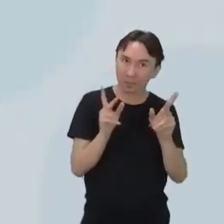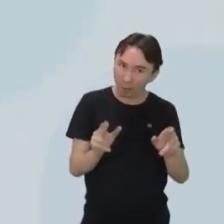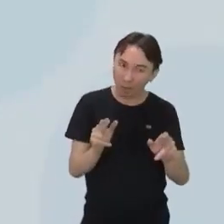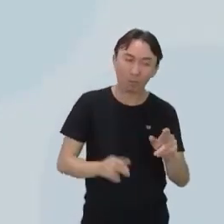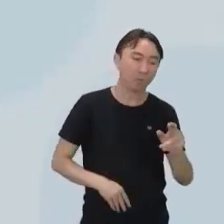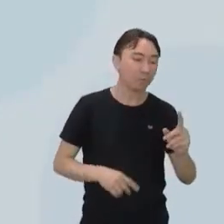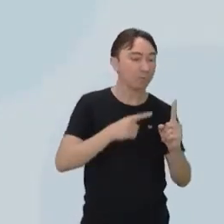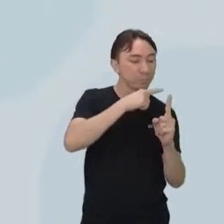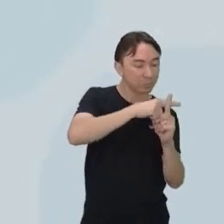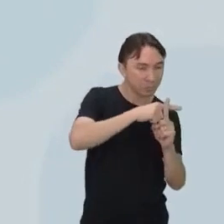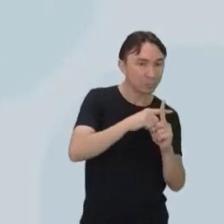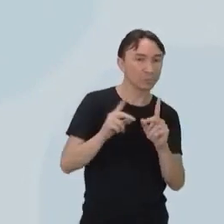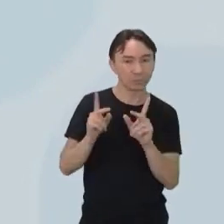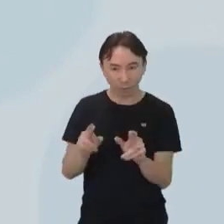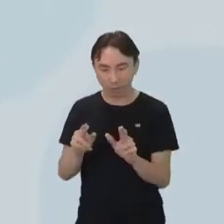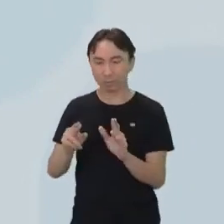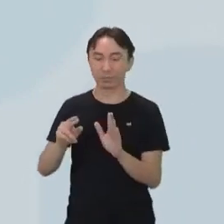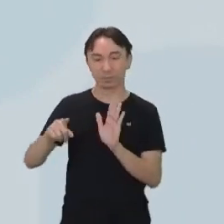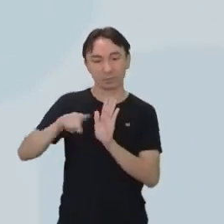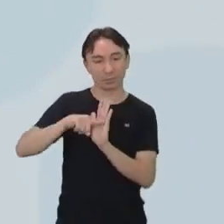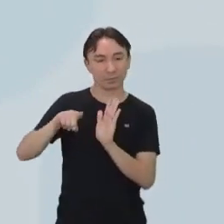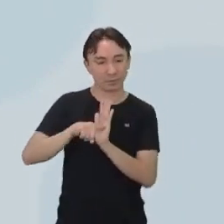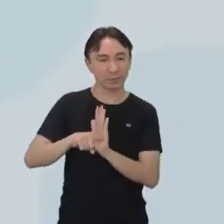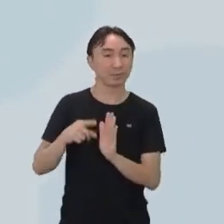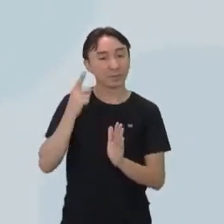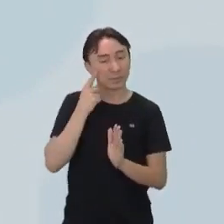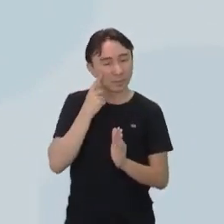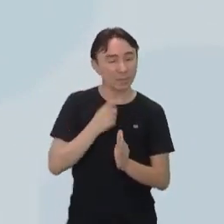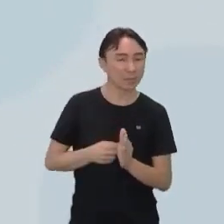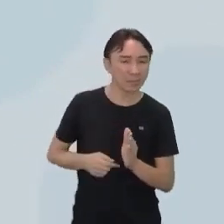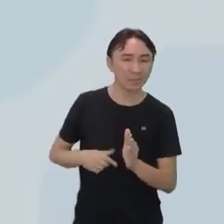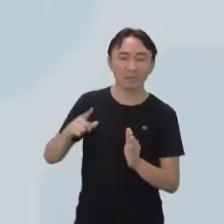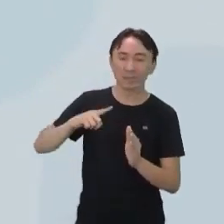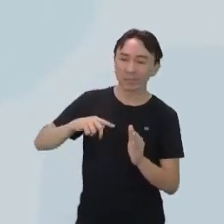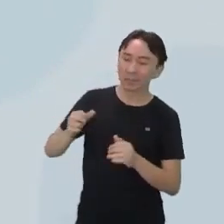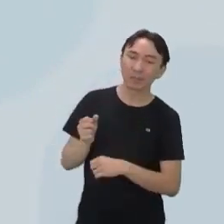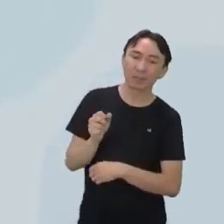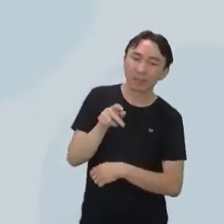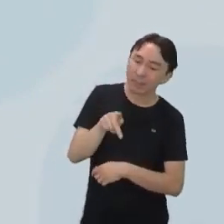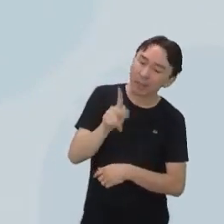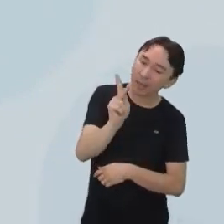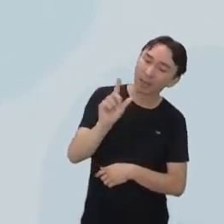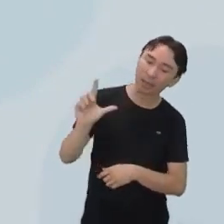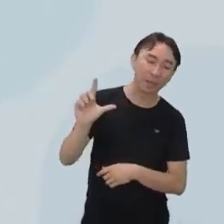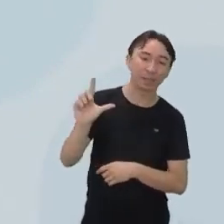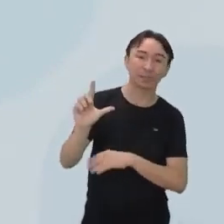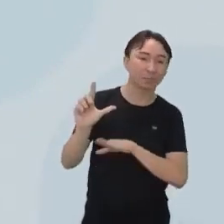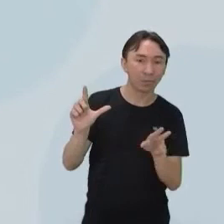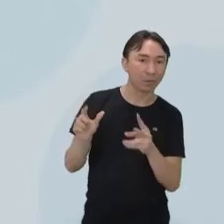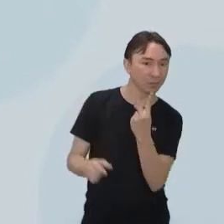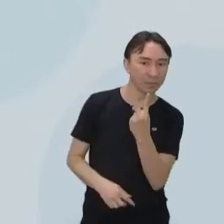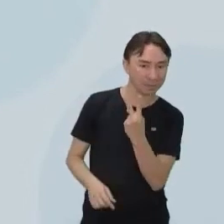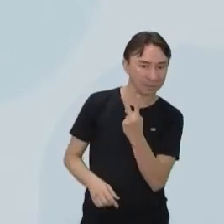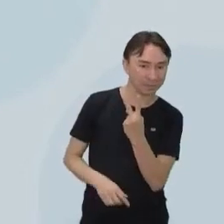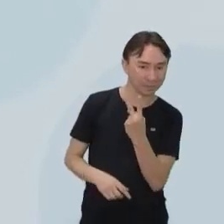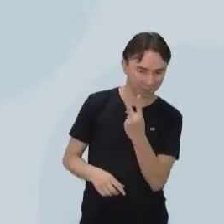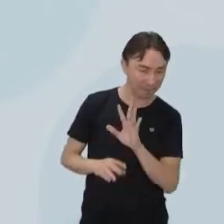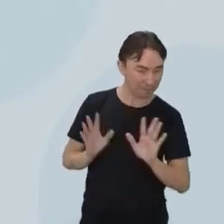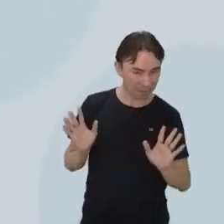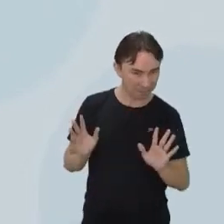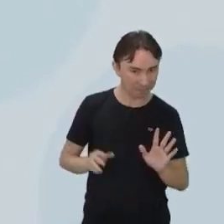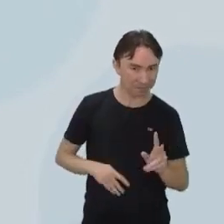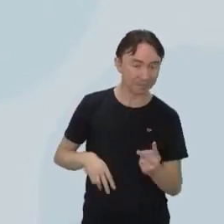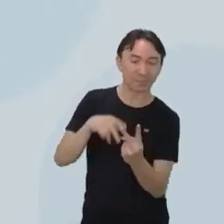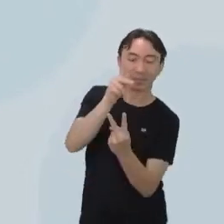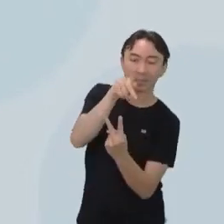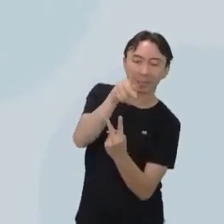configuração do átomo do carbono, quantas camadas ele tem aqui, professor? Ele tem 2 camadas? Duas camadas, a K e a L. Visível